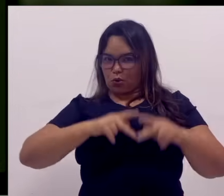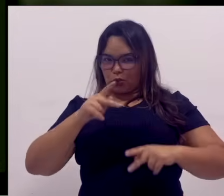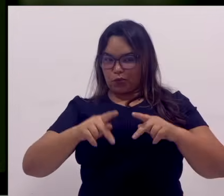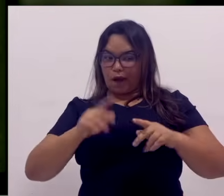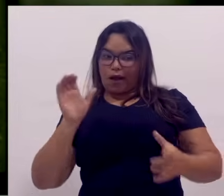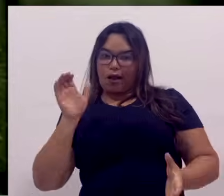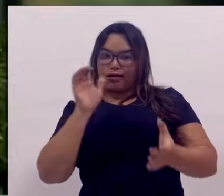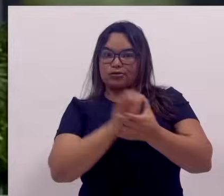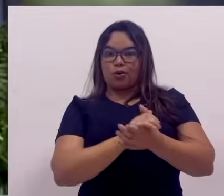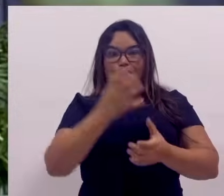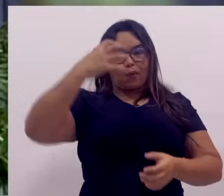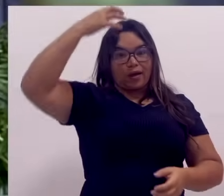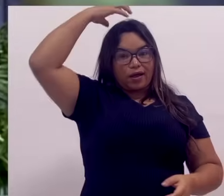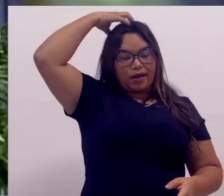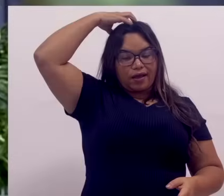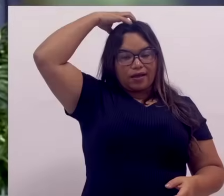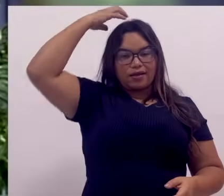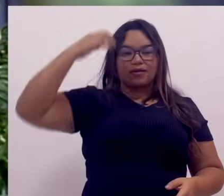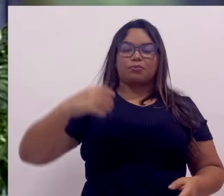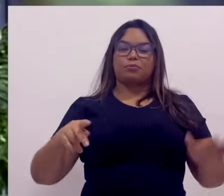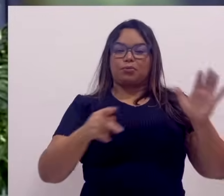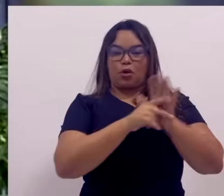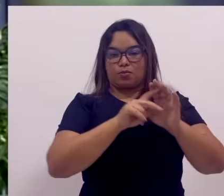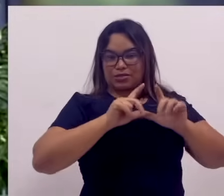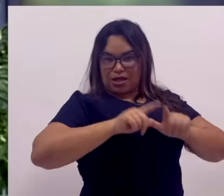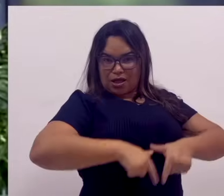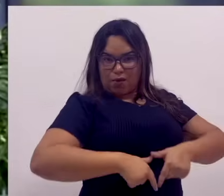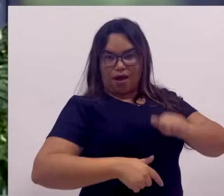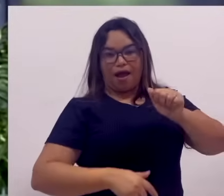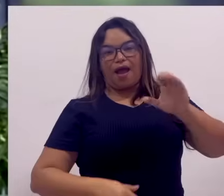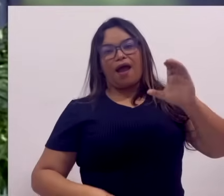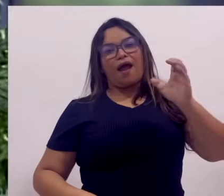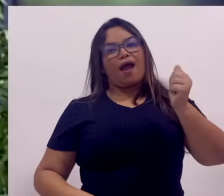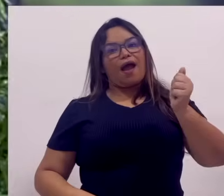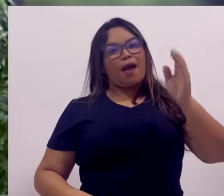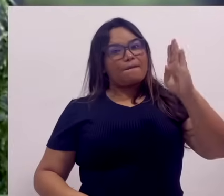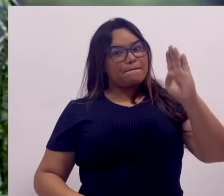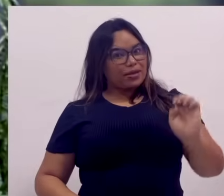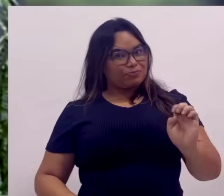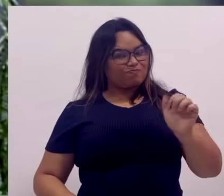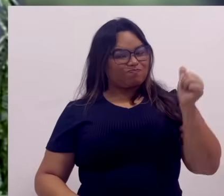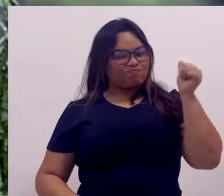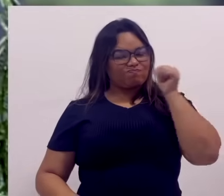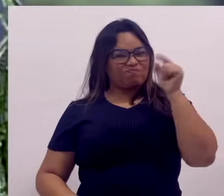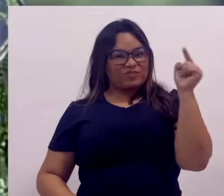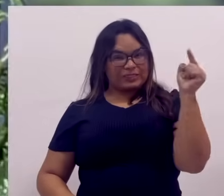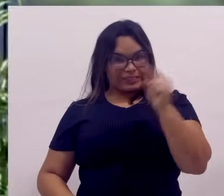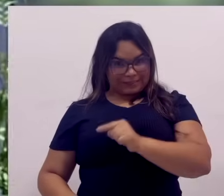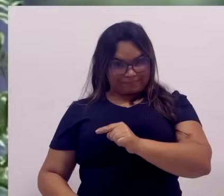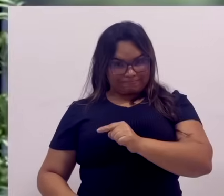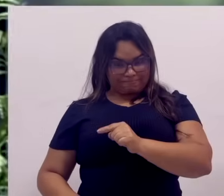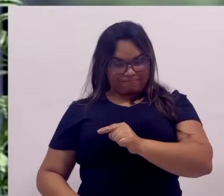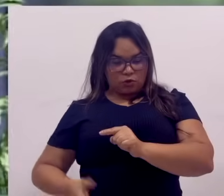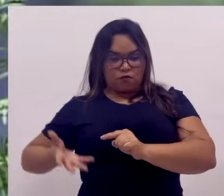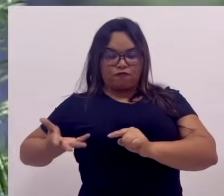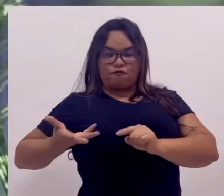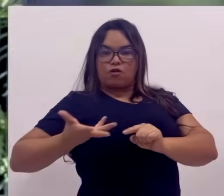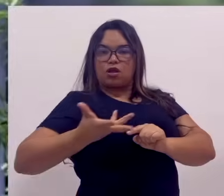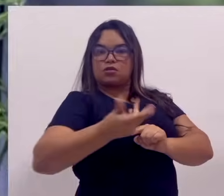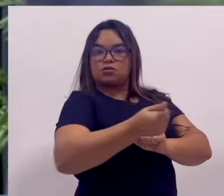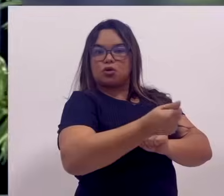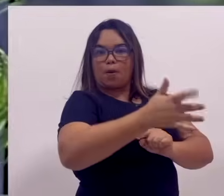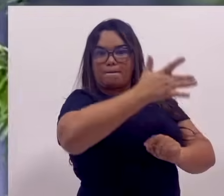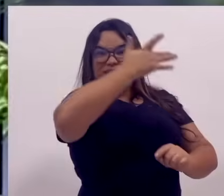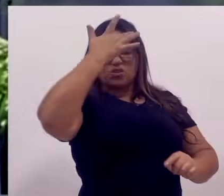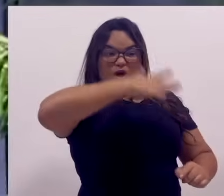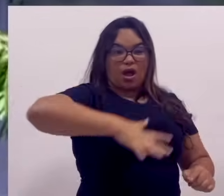à adoração do sol. Podem ler o relato em 1 Reis 18:4 e 2 Reis 9:22. Jezabel levou